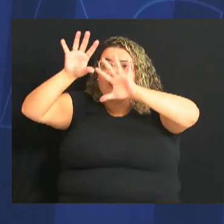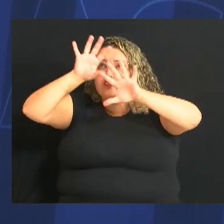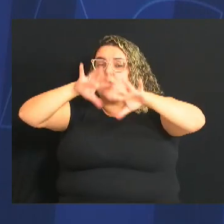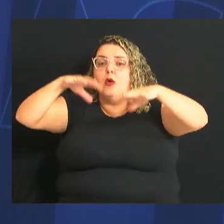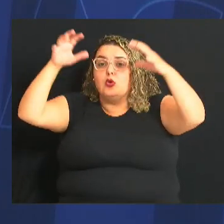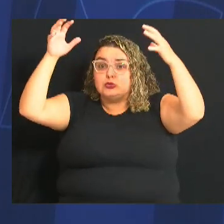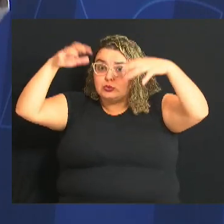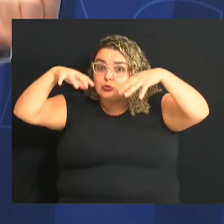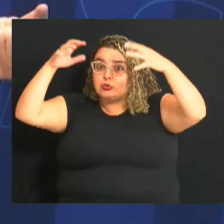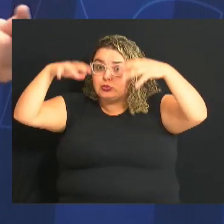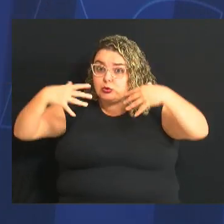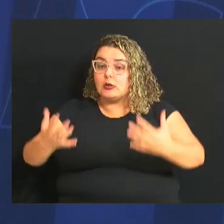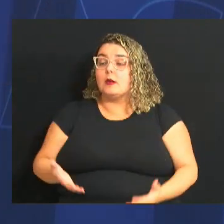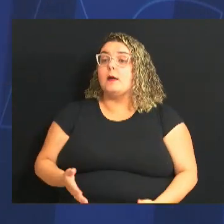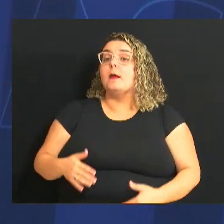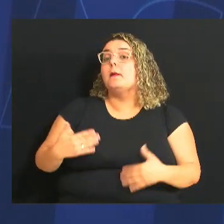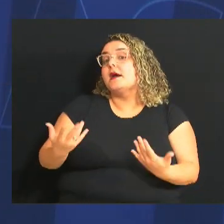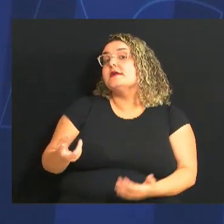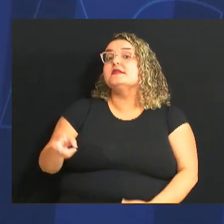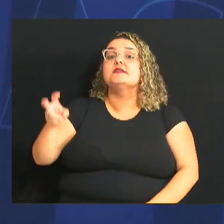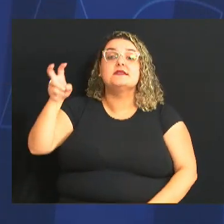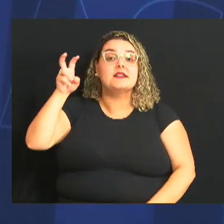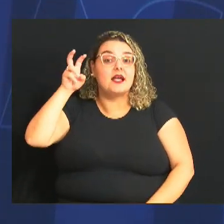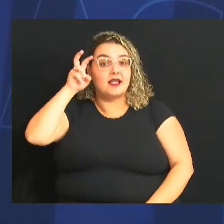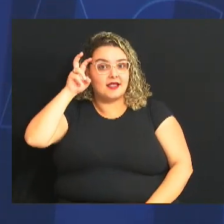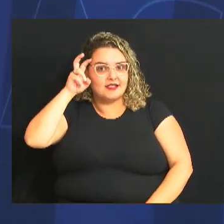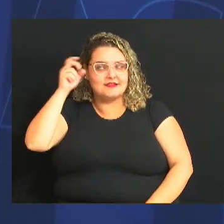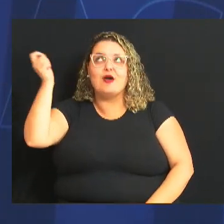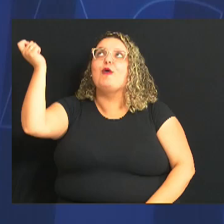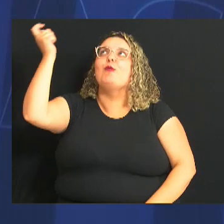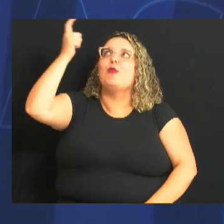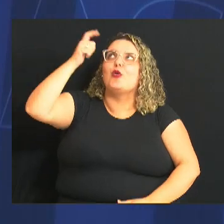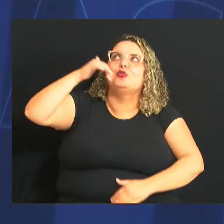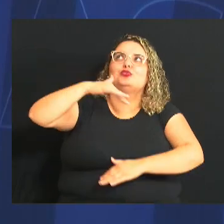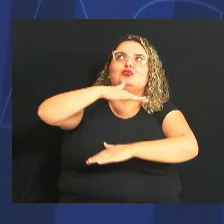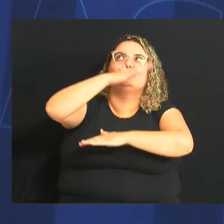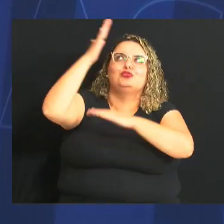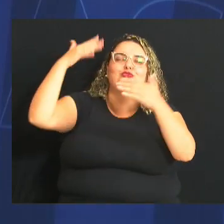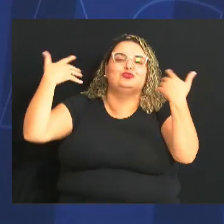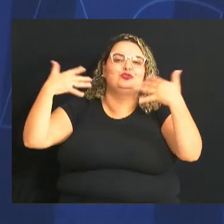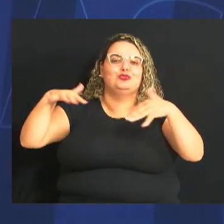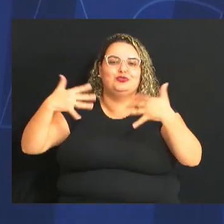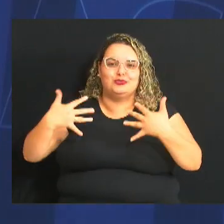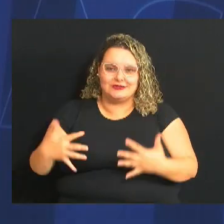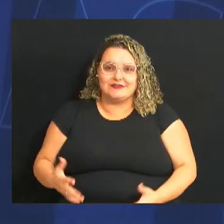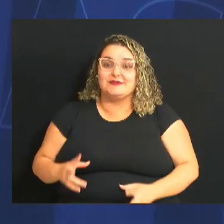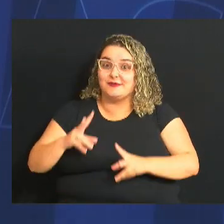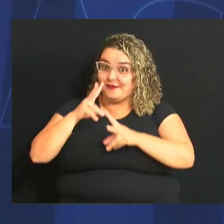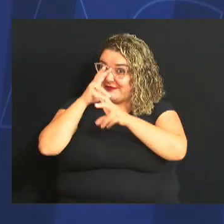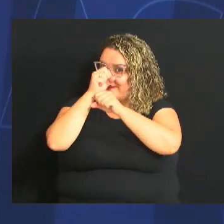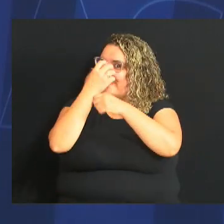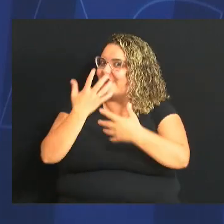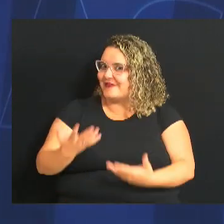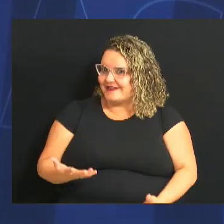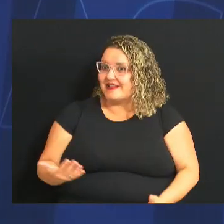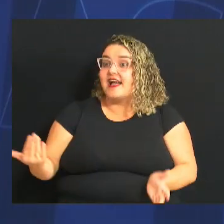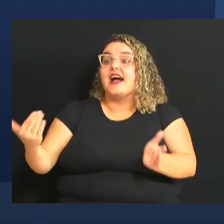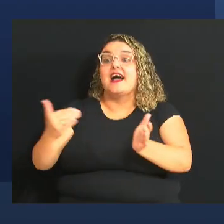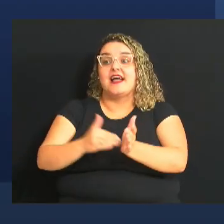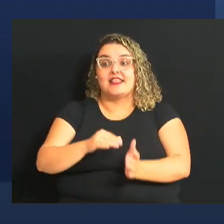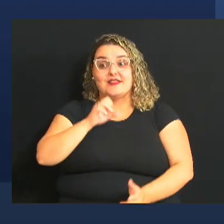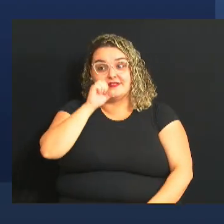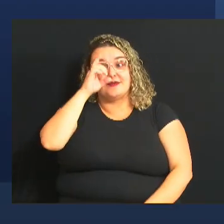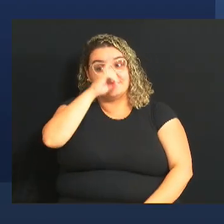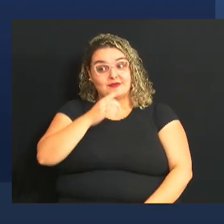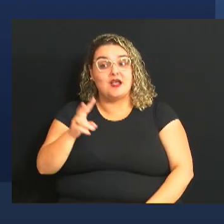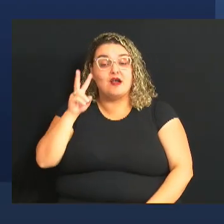chuva, só que na quinta-feira o sol volta a aparecer com força e aí ele deve ficar até o fim de semana.